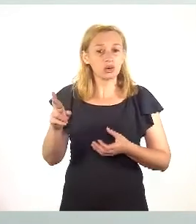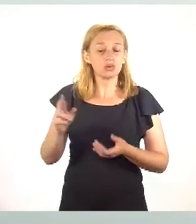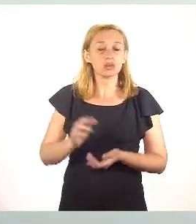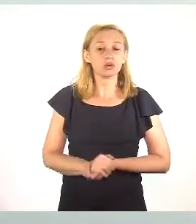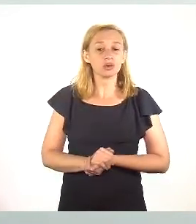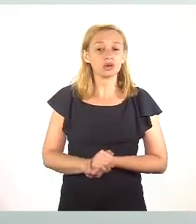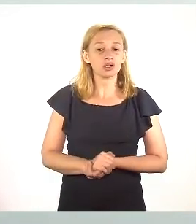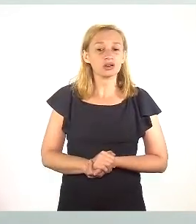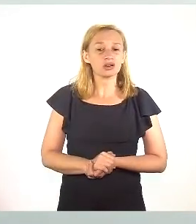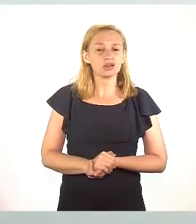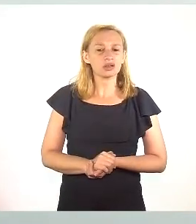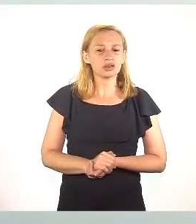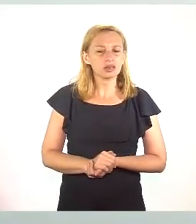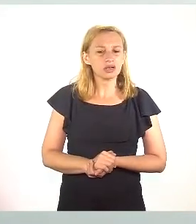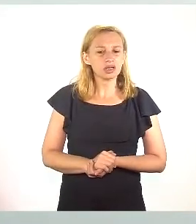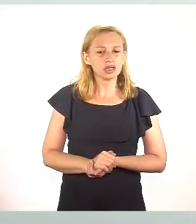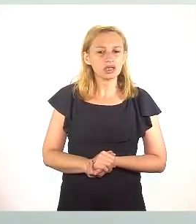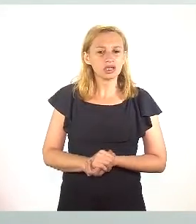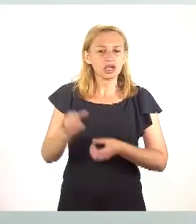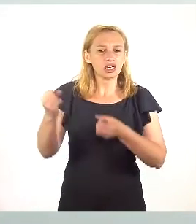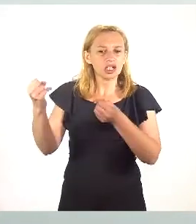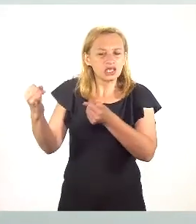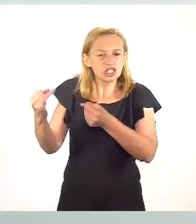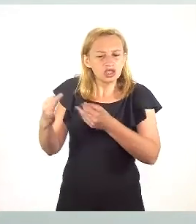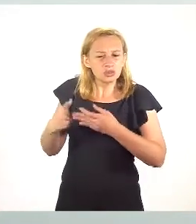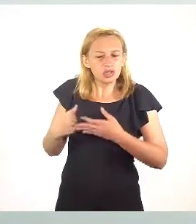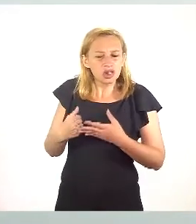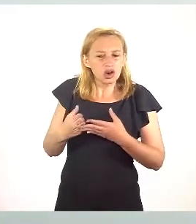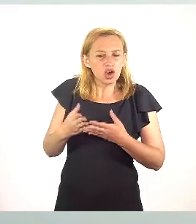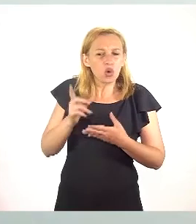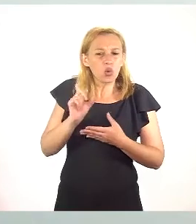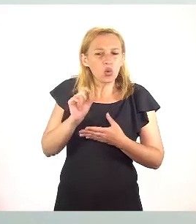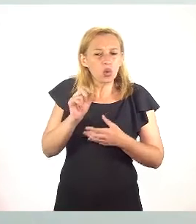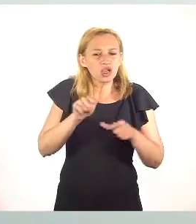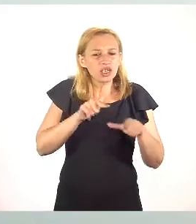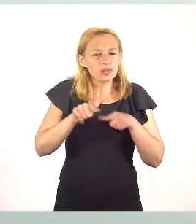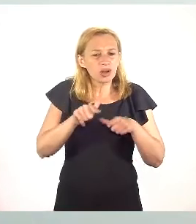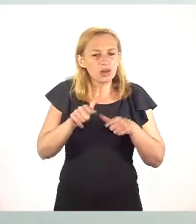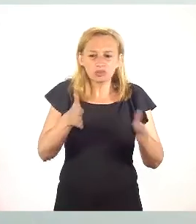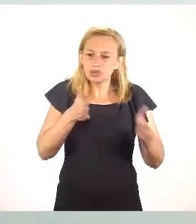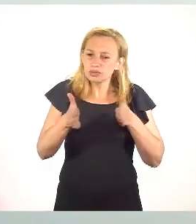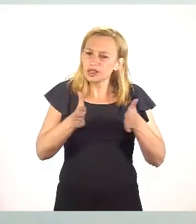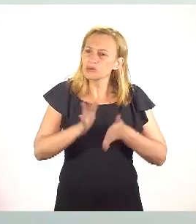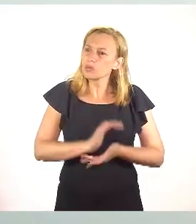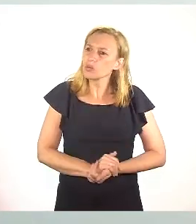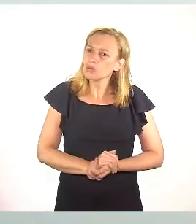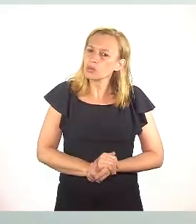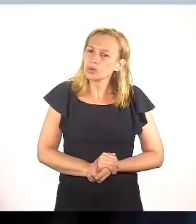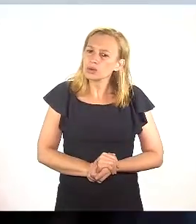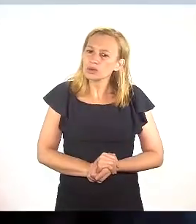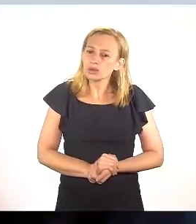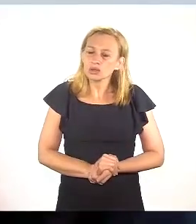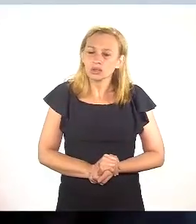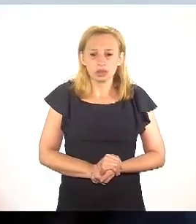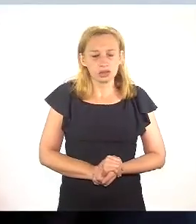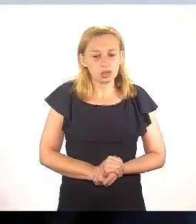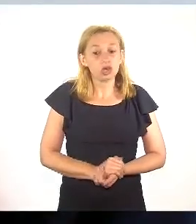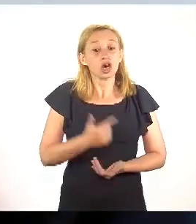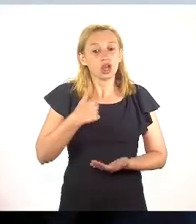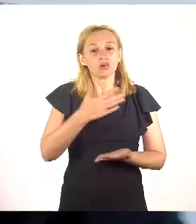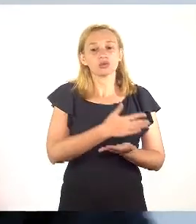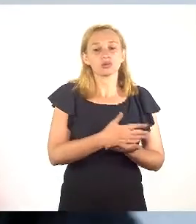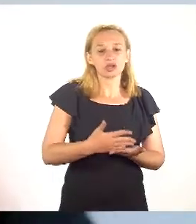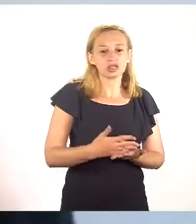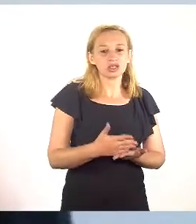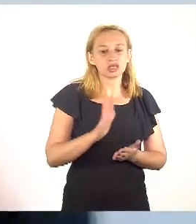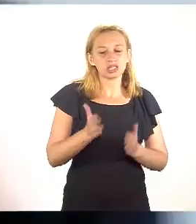gente em que especificamente o senhor trabalhou nesse período. Tá. Eu comecei ainda